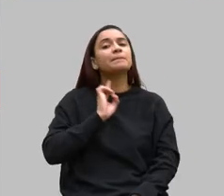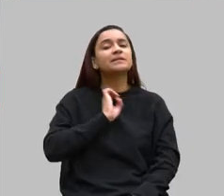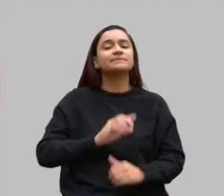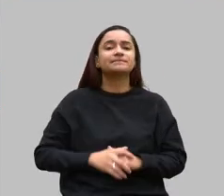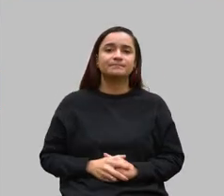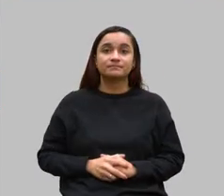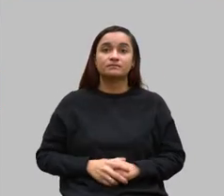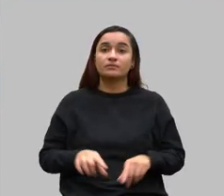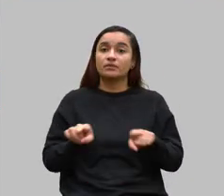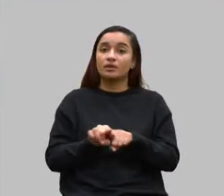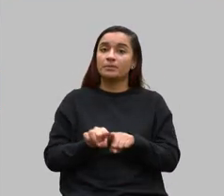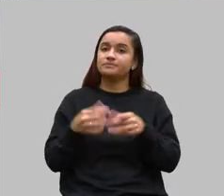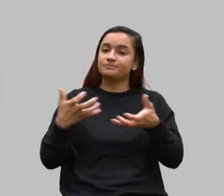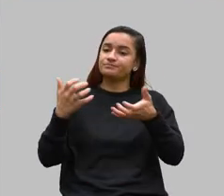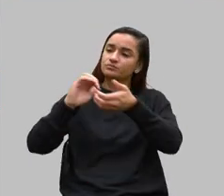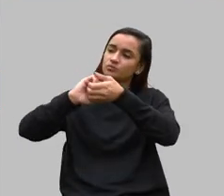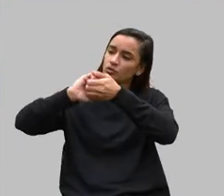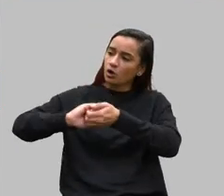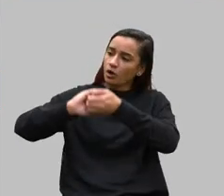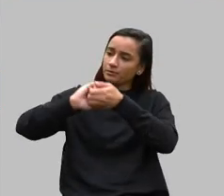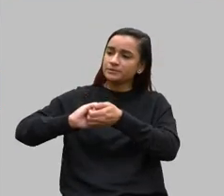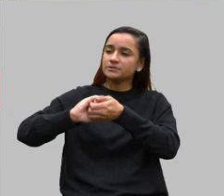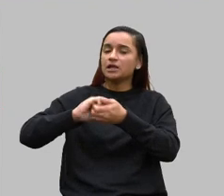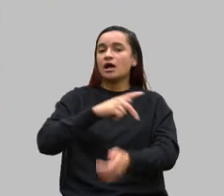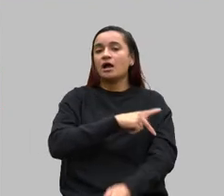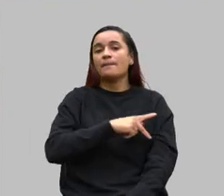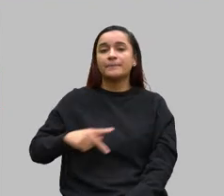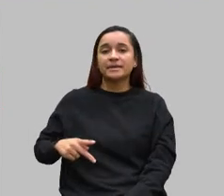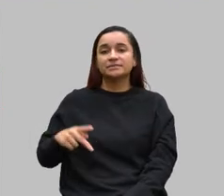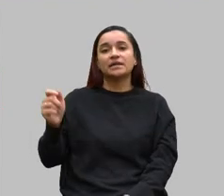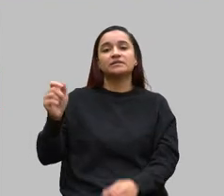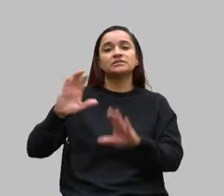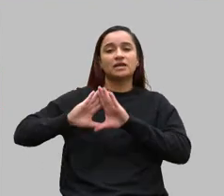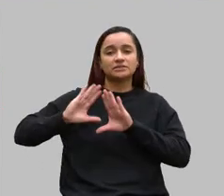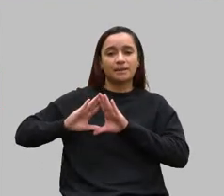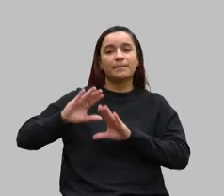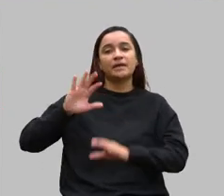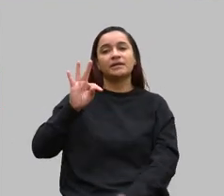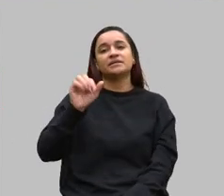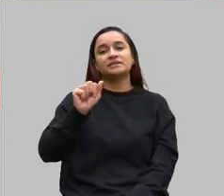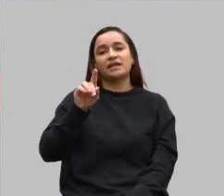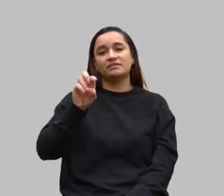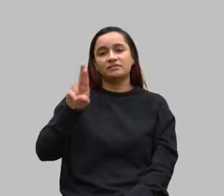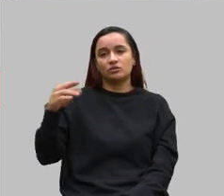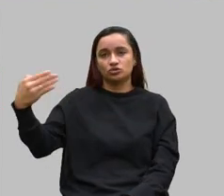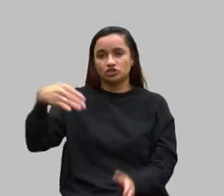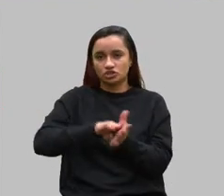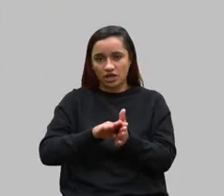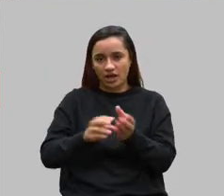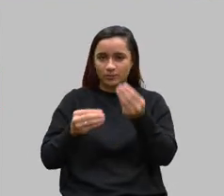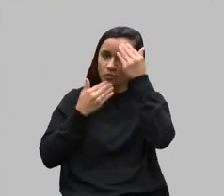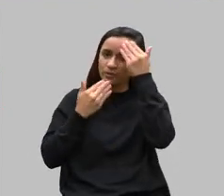cumprimento aí o nosso presidente da Assembleia de o Martin le deusinho que acaba de chegar muito